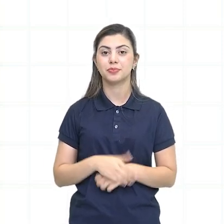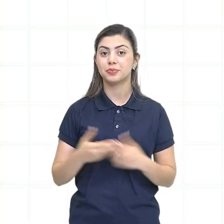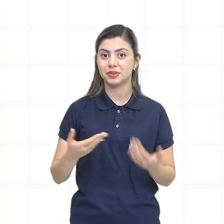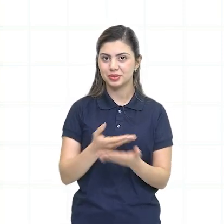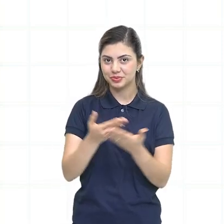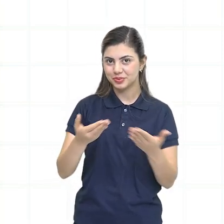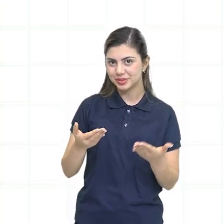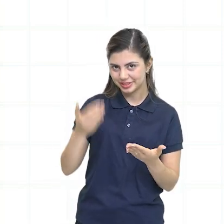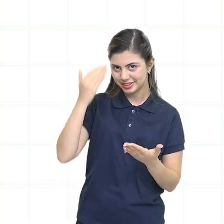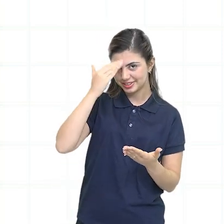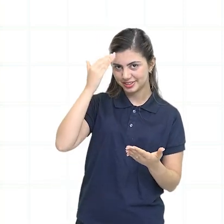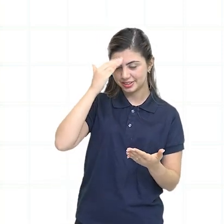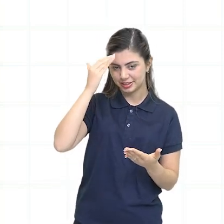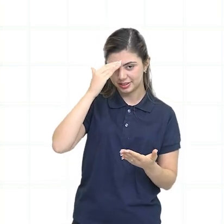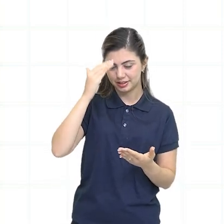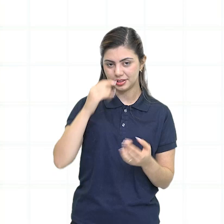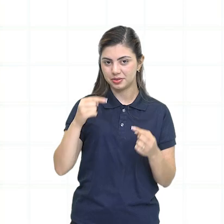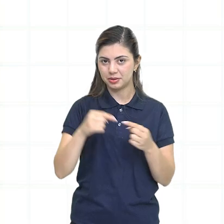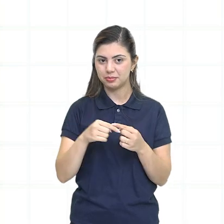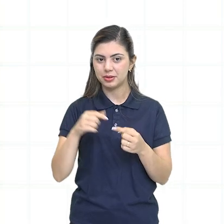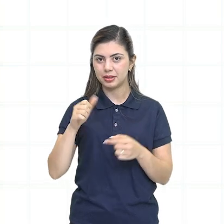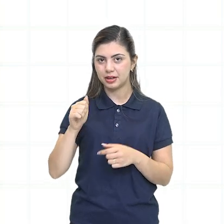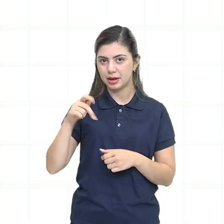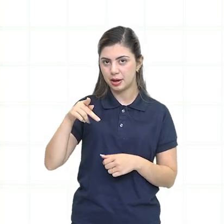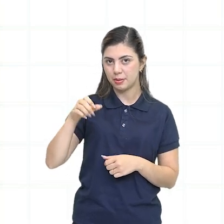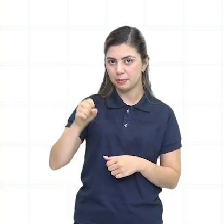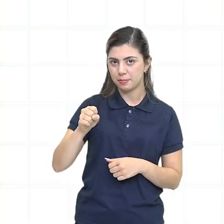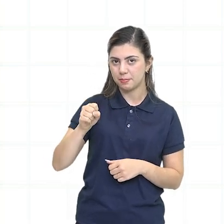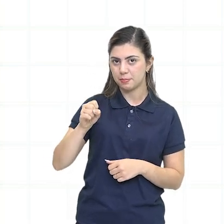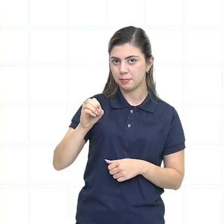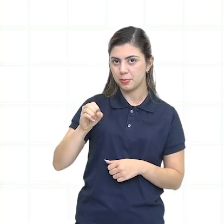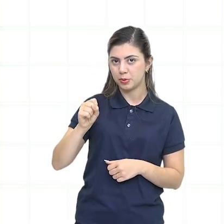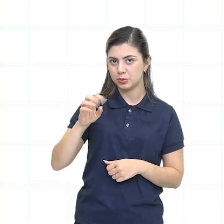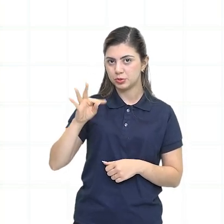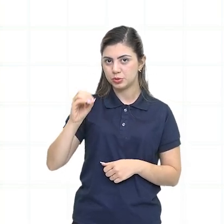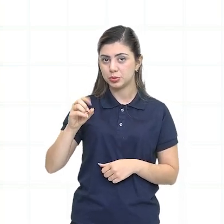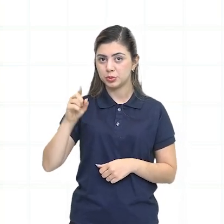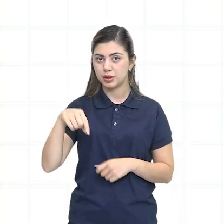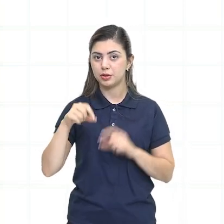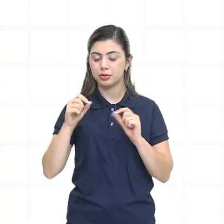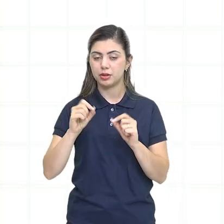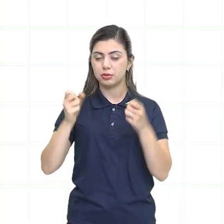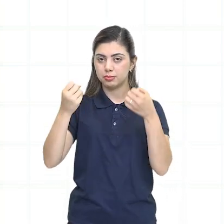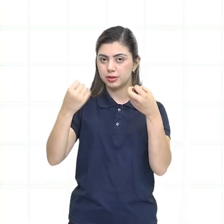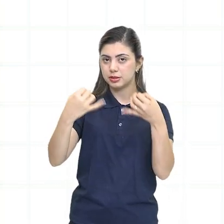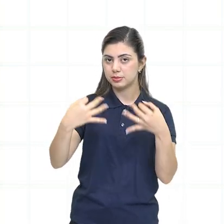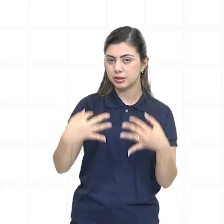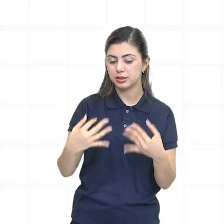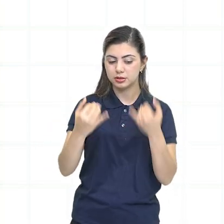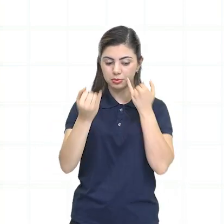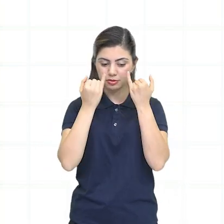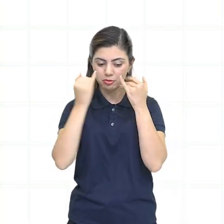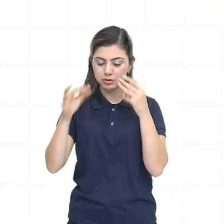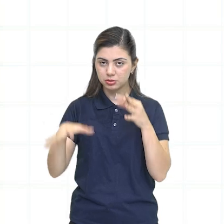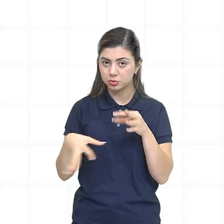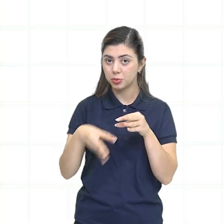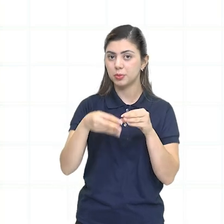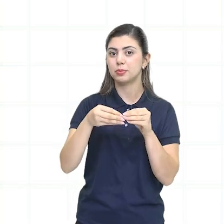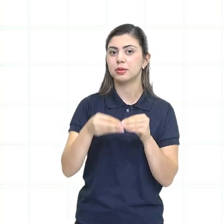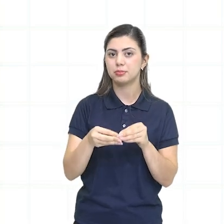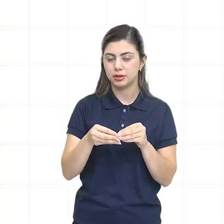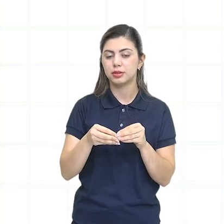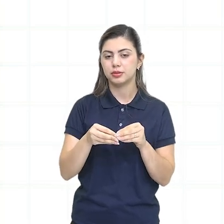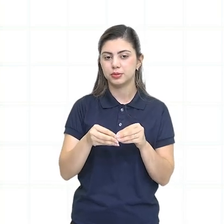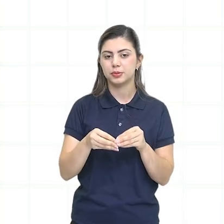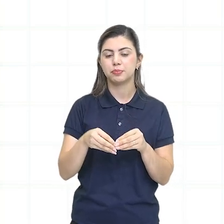para compreender o que é um aposto? É uma explicação, uma informação a mais,